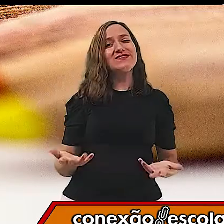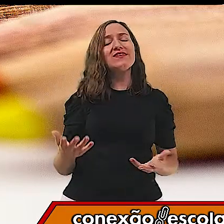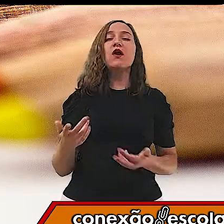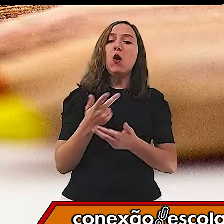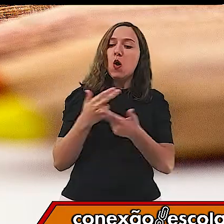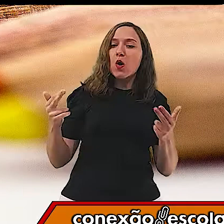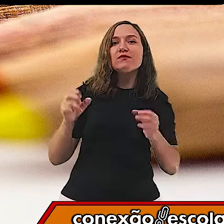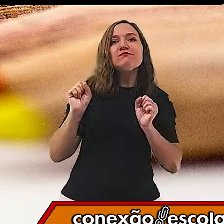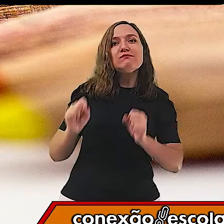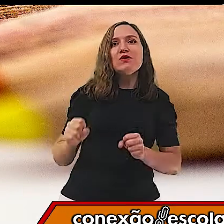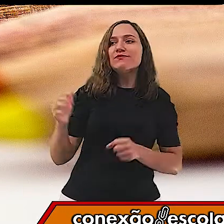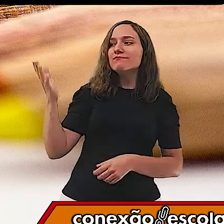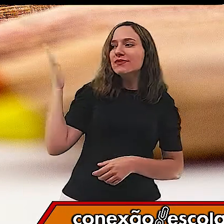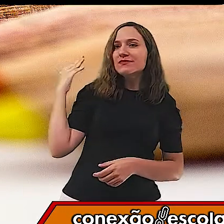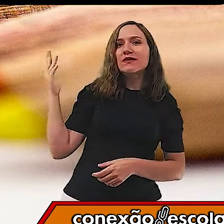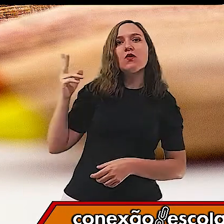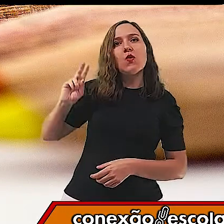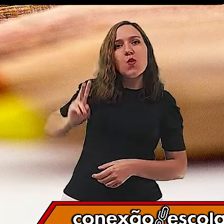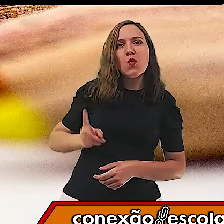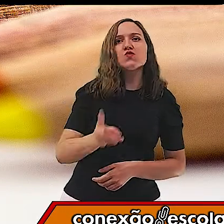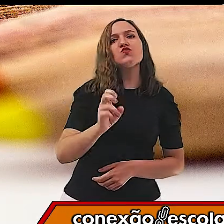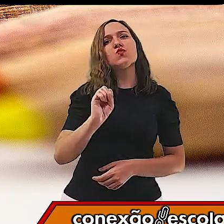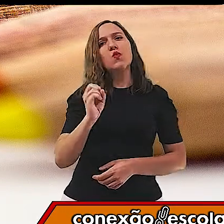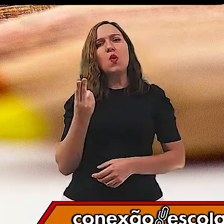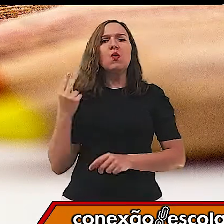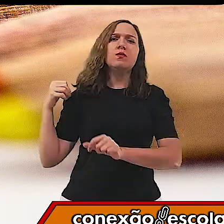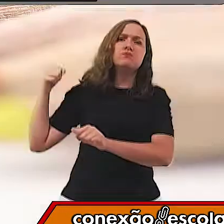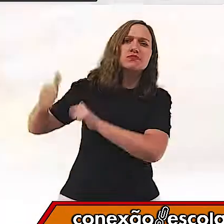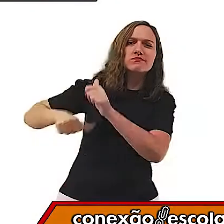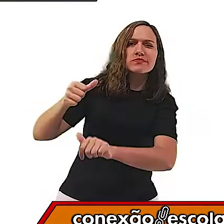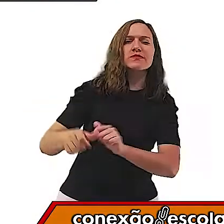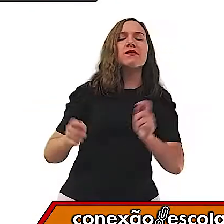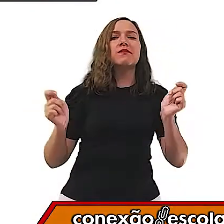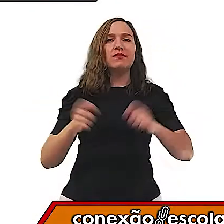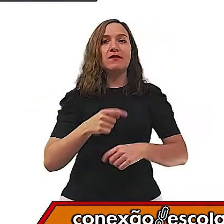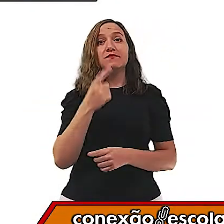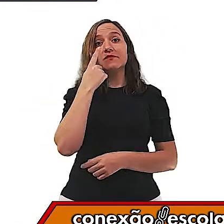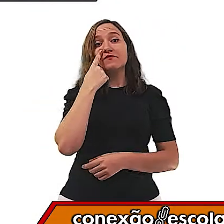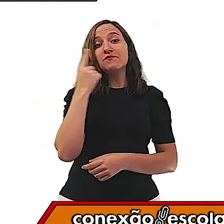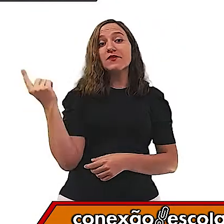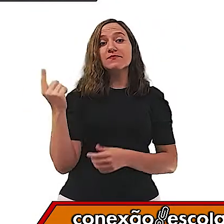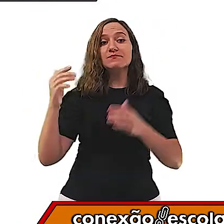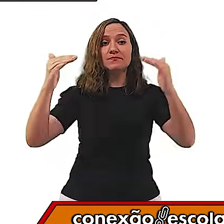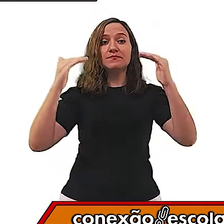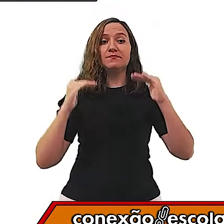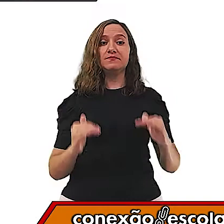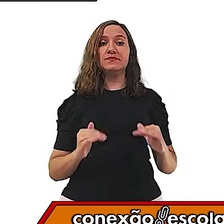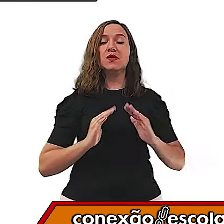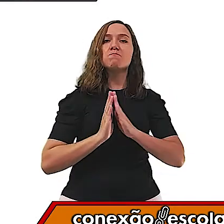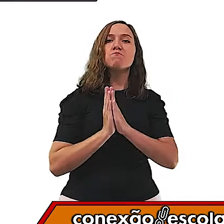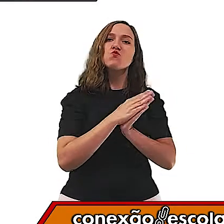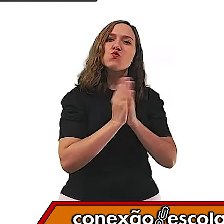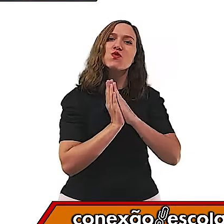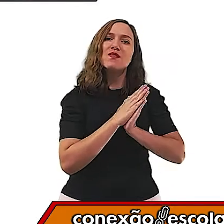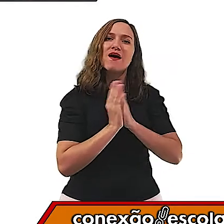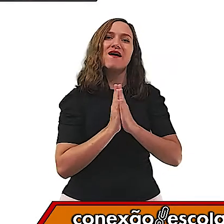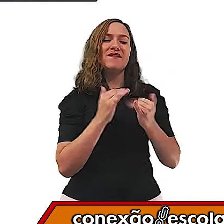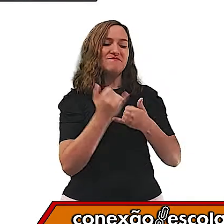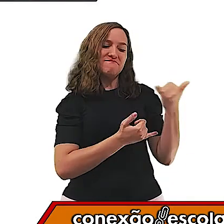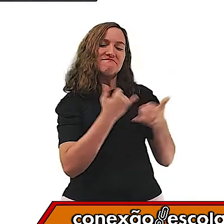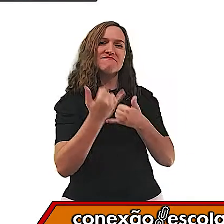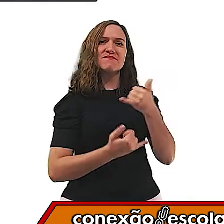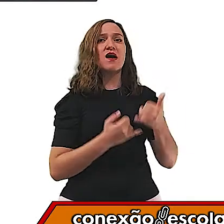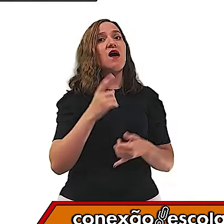e voltam. Vocês sabiam? Olha essa brincadeira, olha essas bonecas, olha essa casinha. Esses móveis